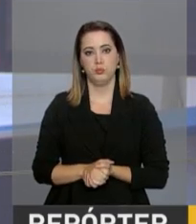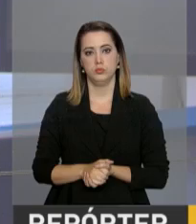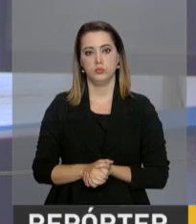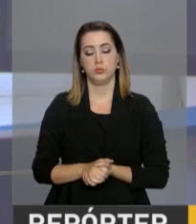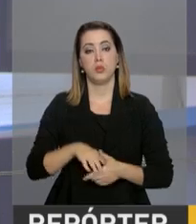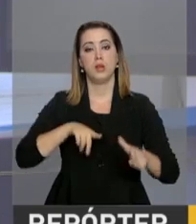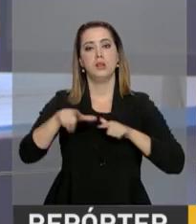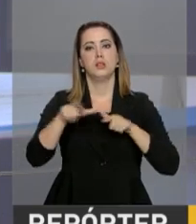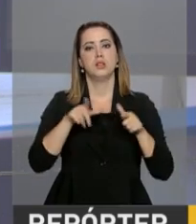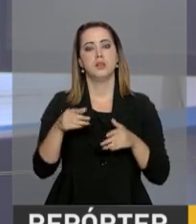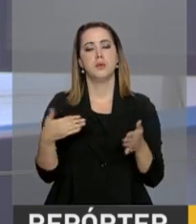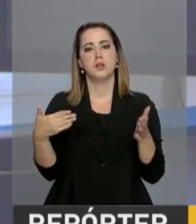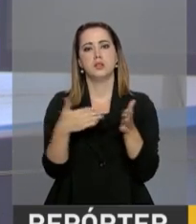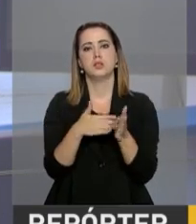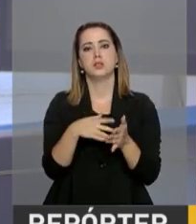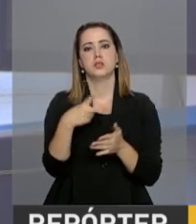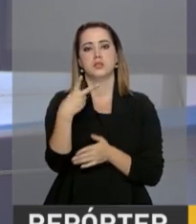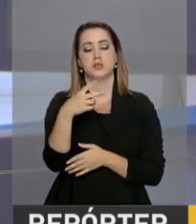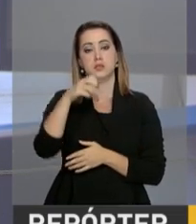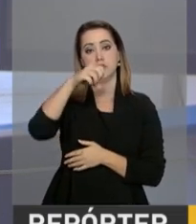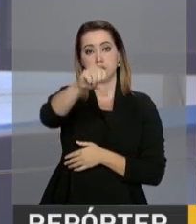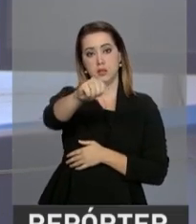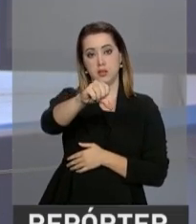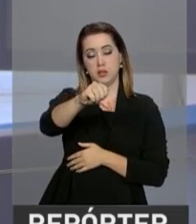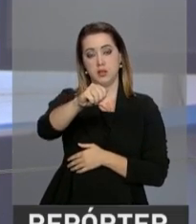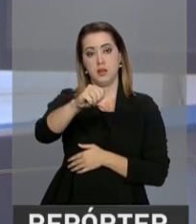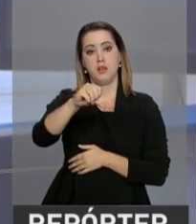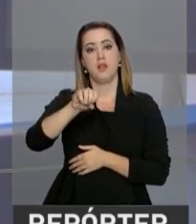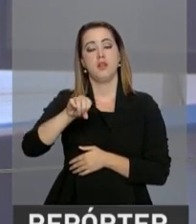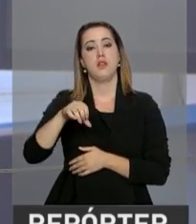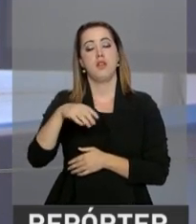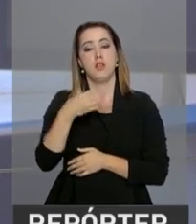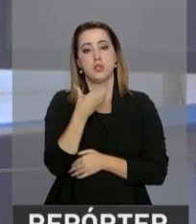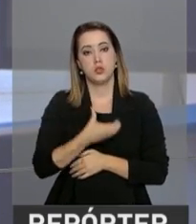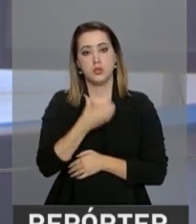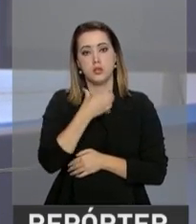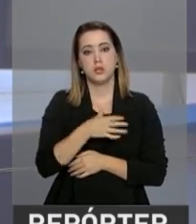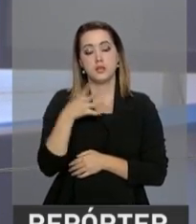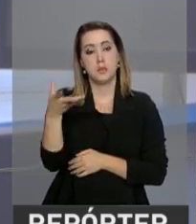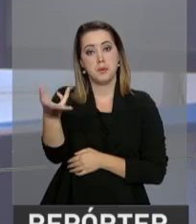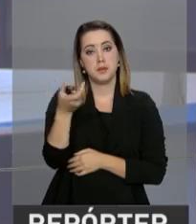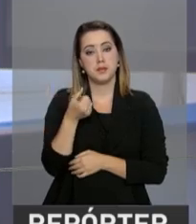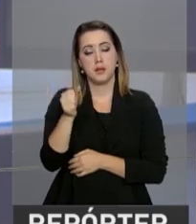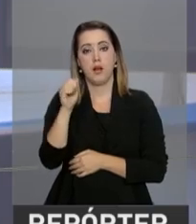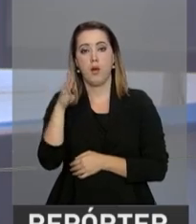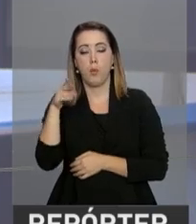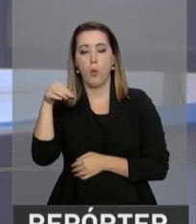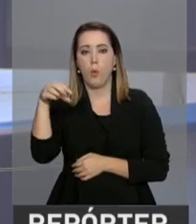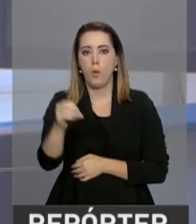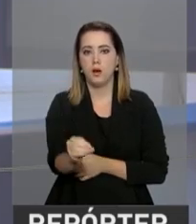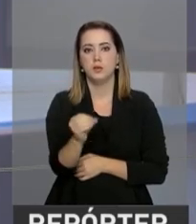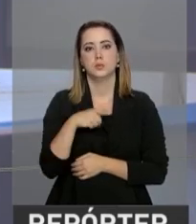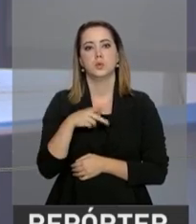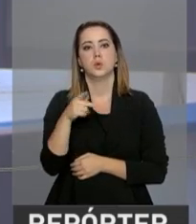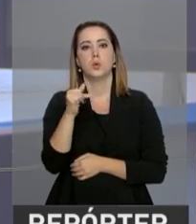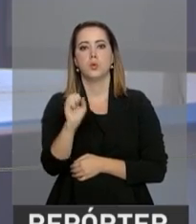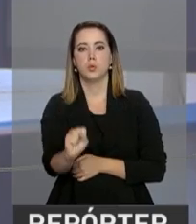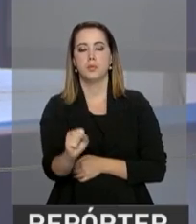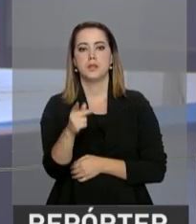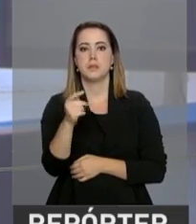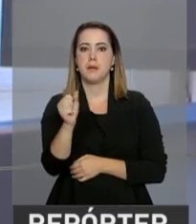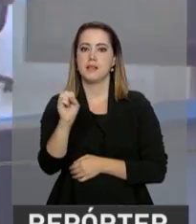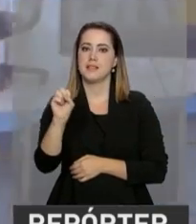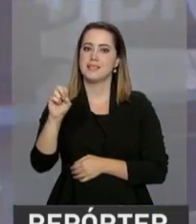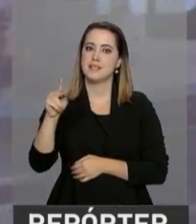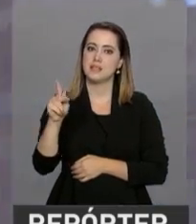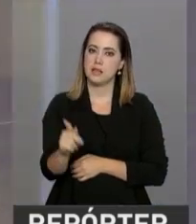até o dia 29 de dezembro para sacar o abono do PIS/PASEP ano base 2014. O valor é de um salário mínimo.